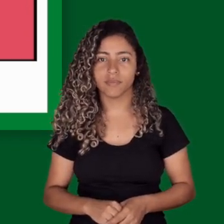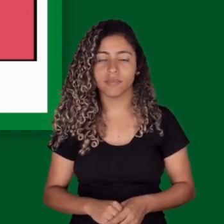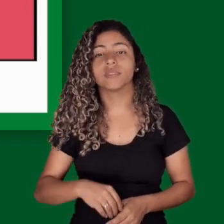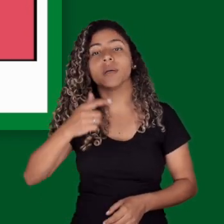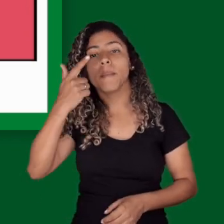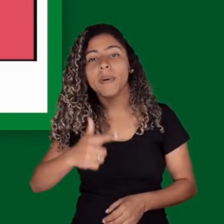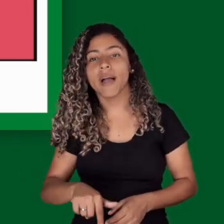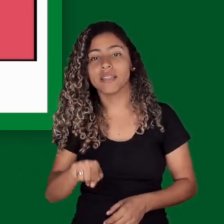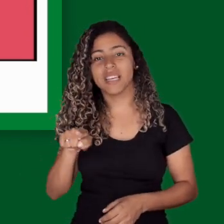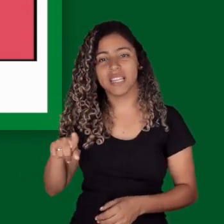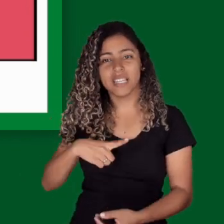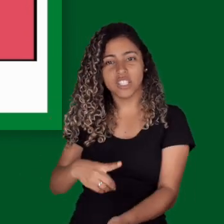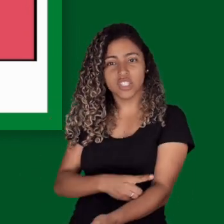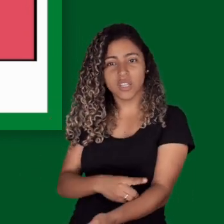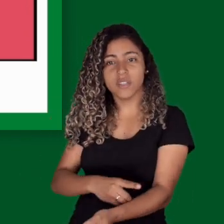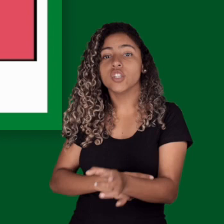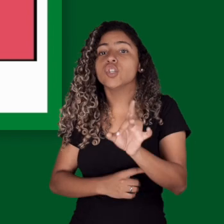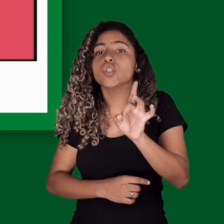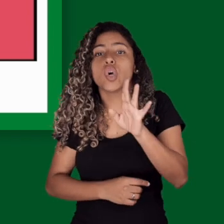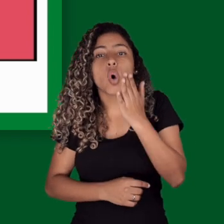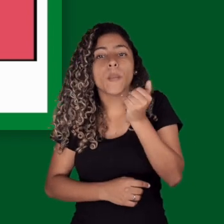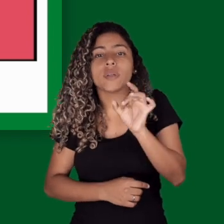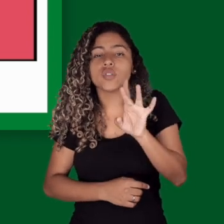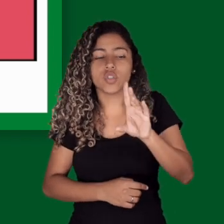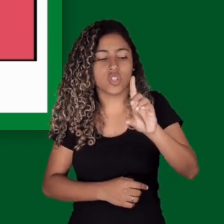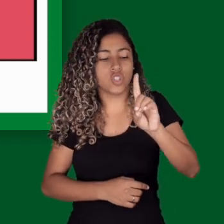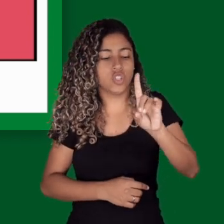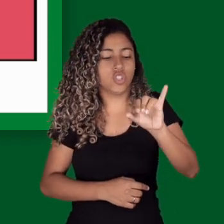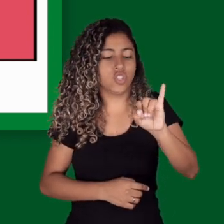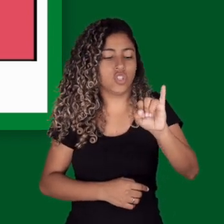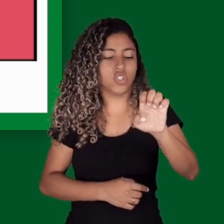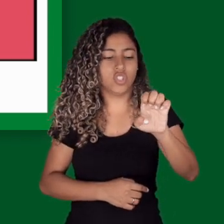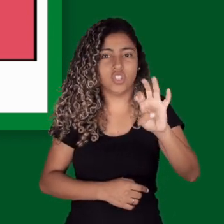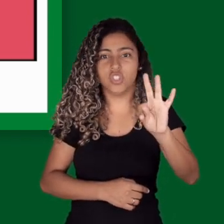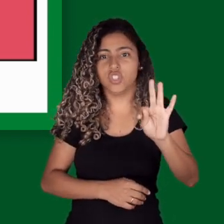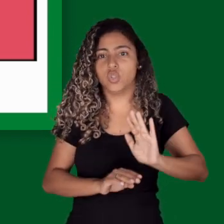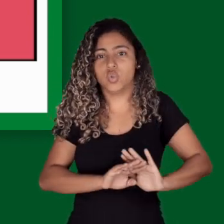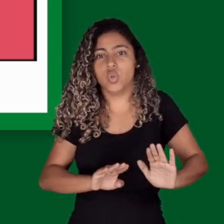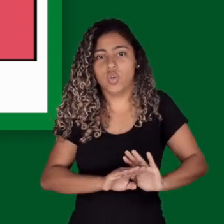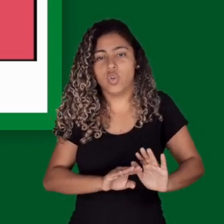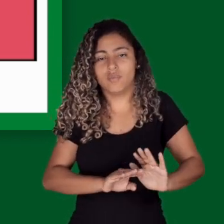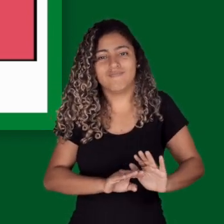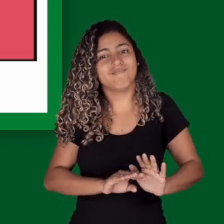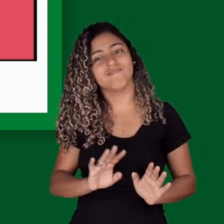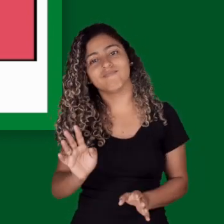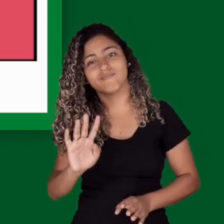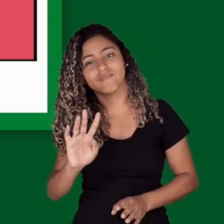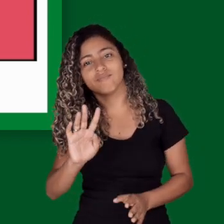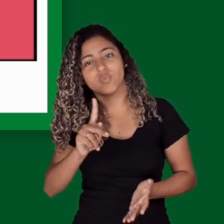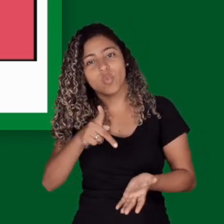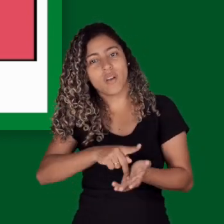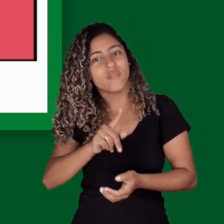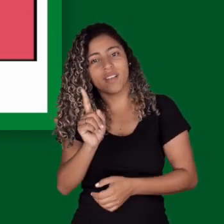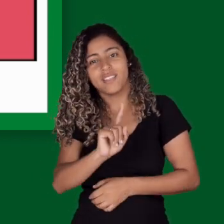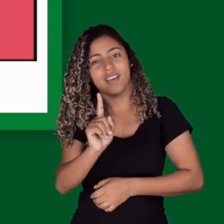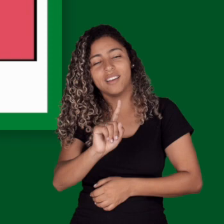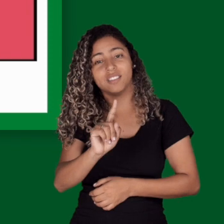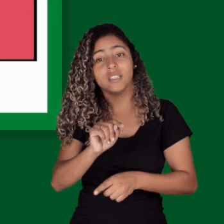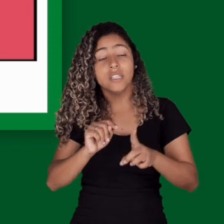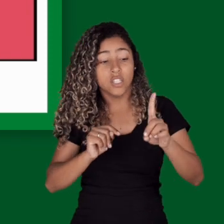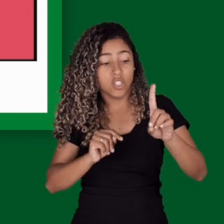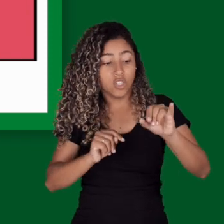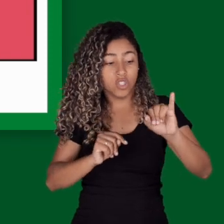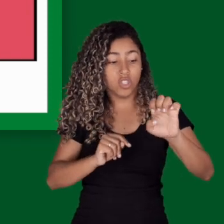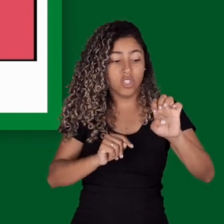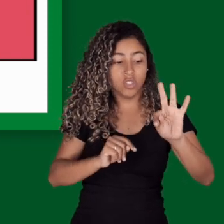As pessoas com diabetes só podem comer alimentos diet, né? Isso também é um mito. Os alimentos diets, eles não são bons